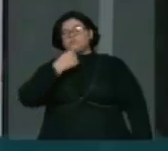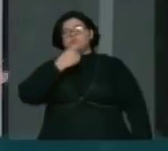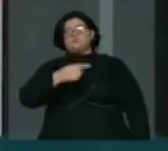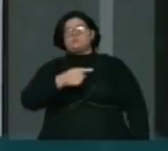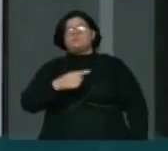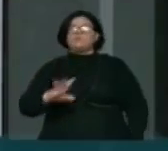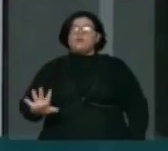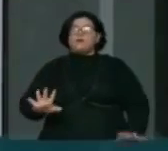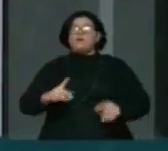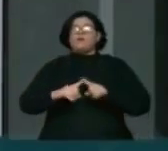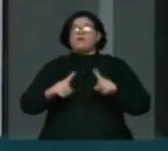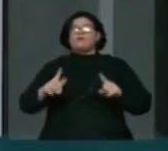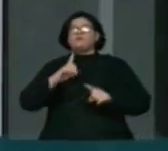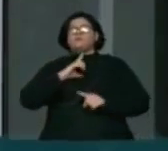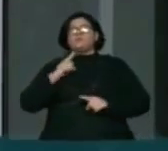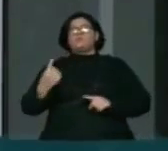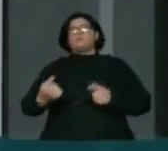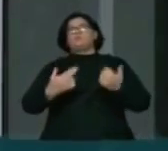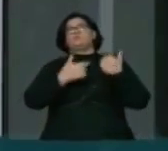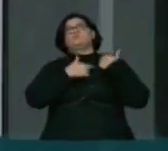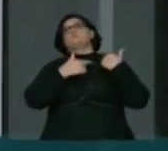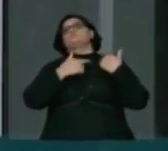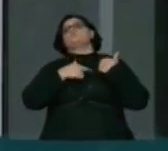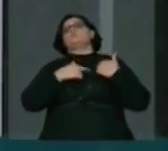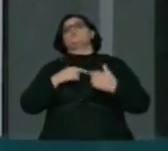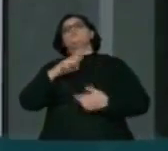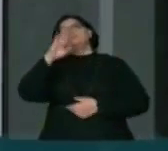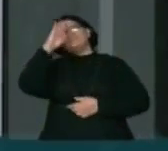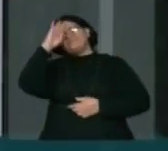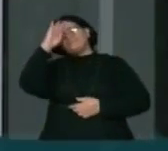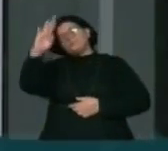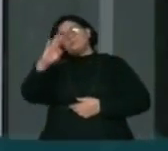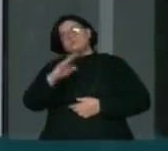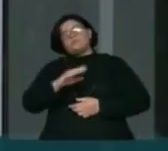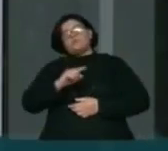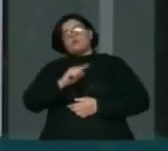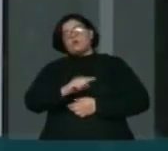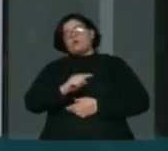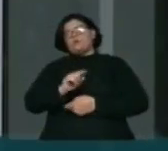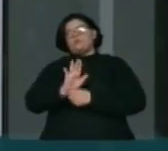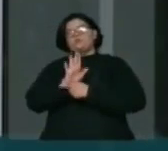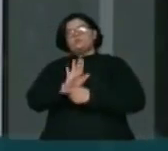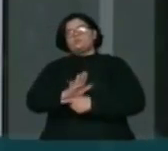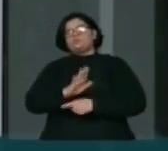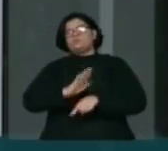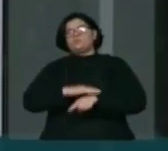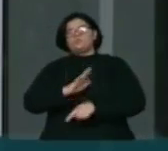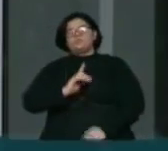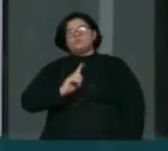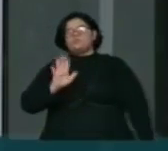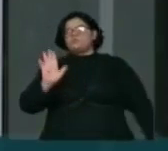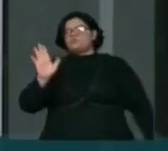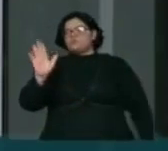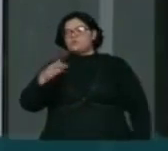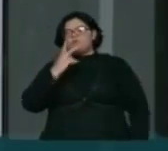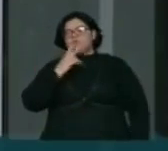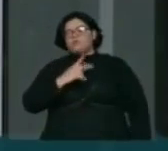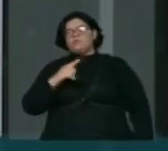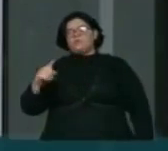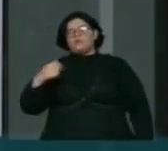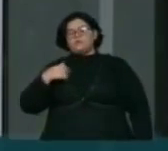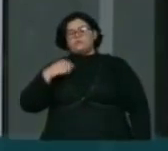Mas, enfim, existe um legado absolutamente fundamental que ele deixou e que já foi citado aqui, mas eu faço questão